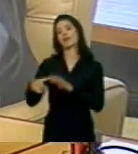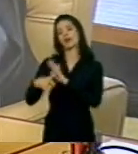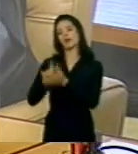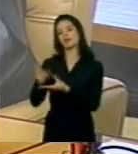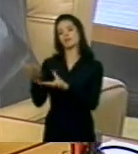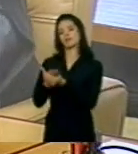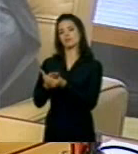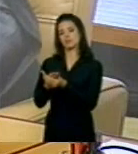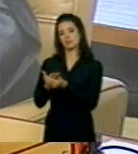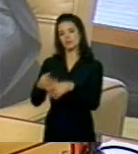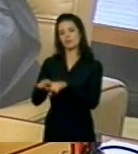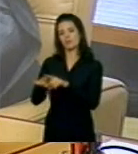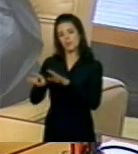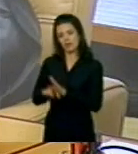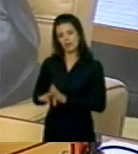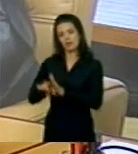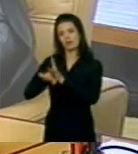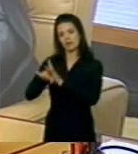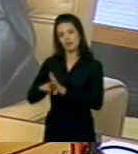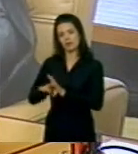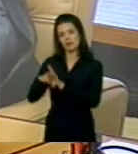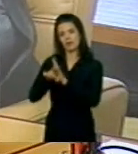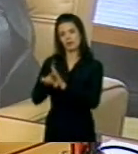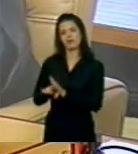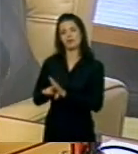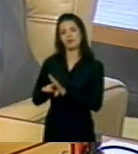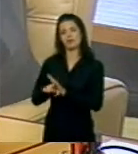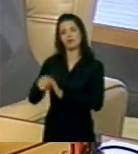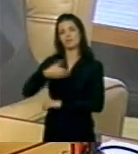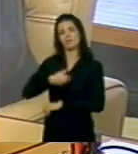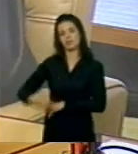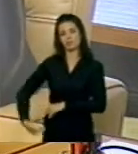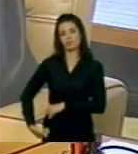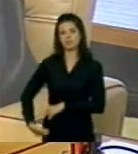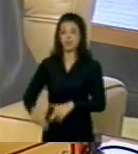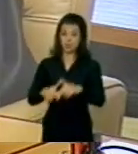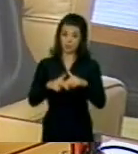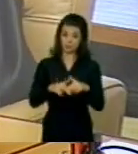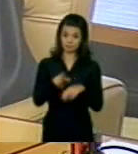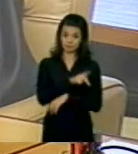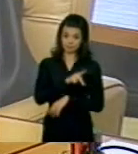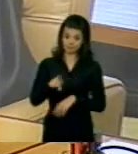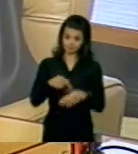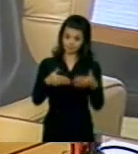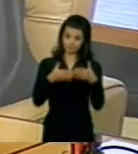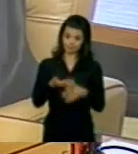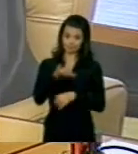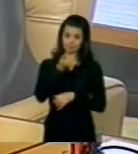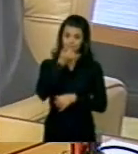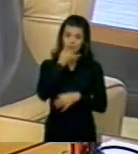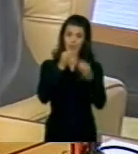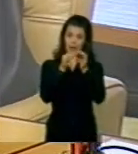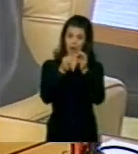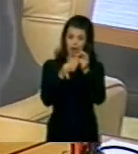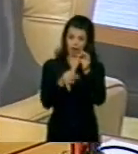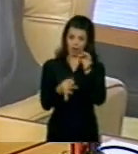pré-processual, investigativa e da ordem pública. E, portanto, senhora presidente, pedindo escusas pelo